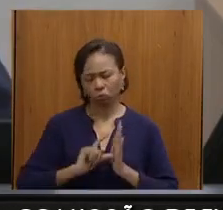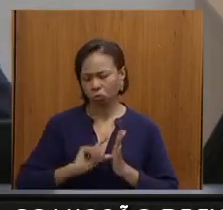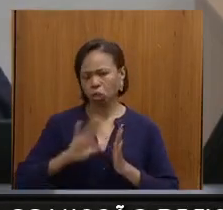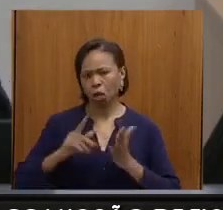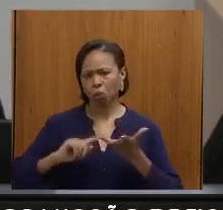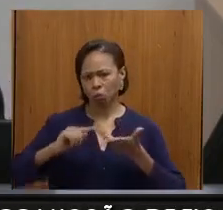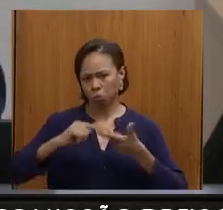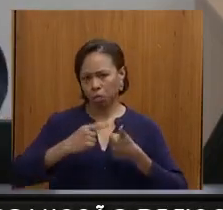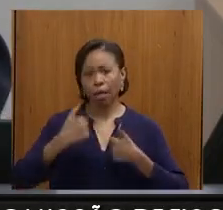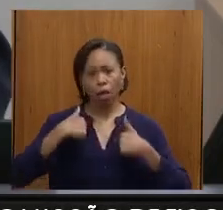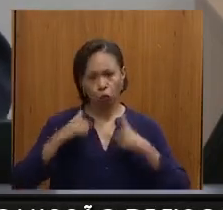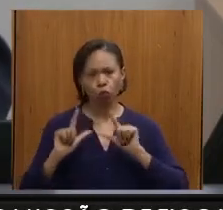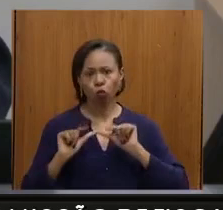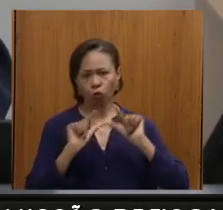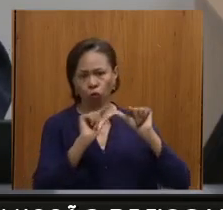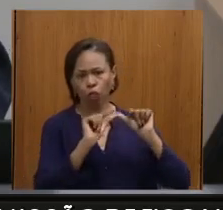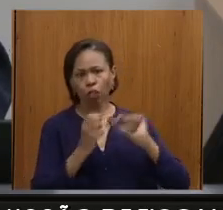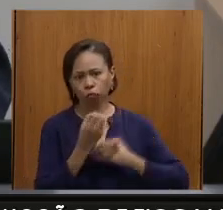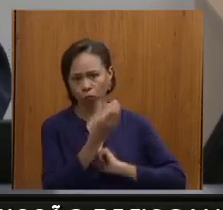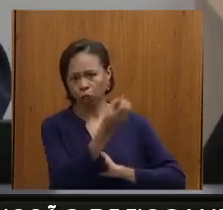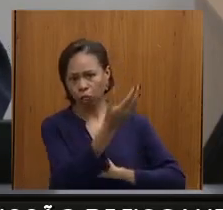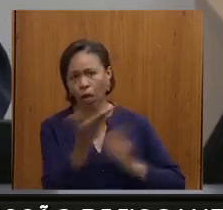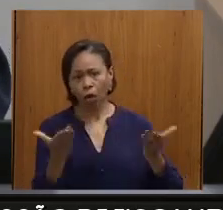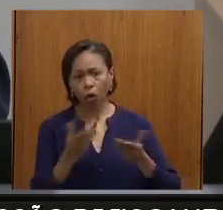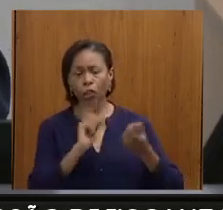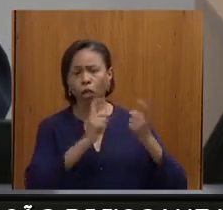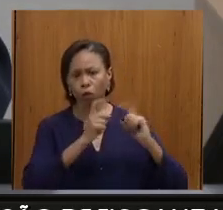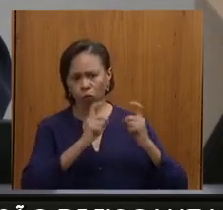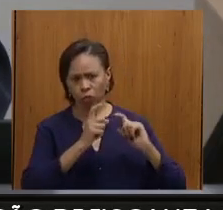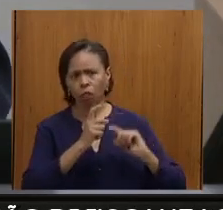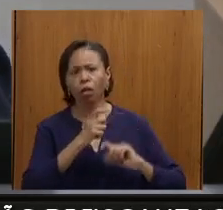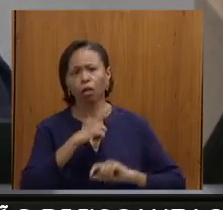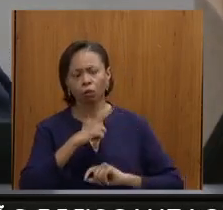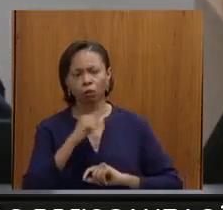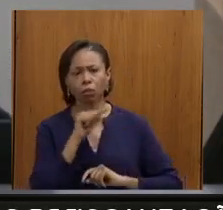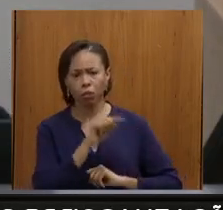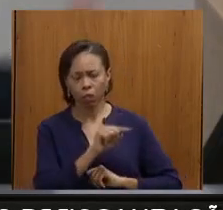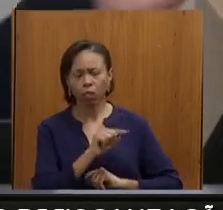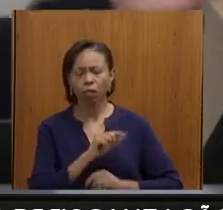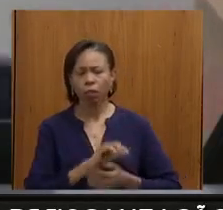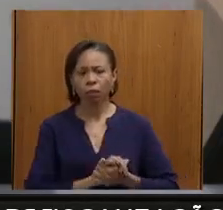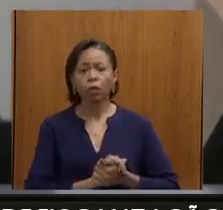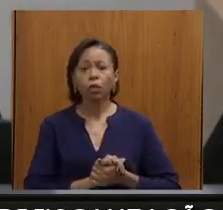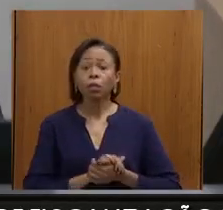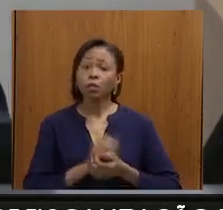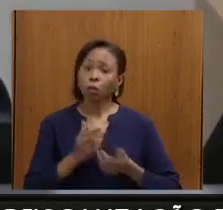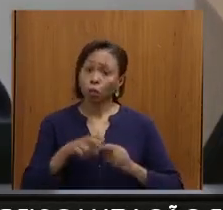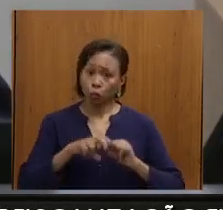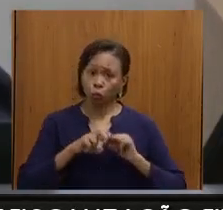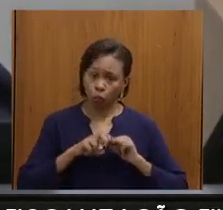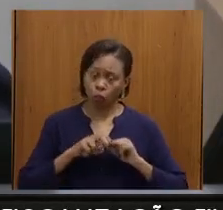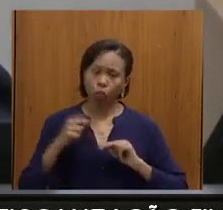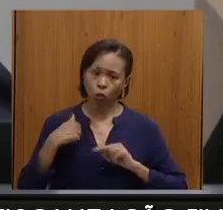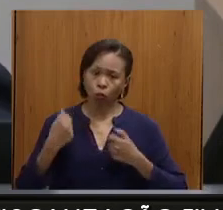pegar a estrada agora, tenho uma reunião do SAMU hoje, deputado Zé Reis, lá,